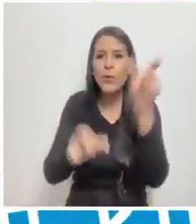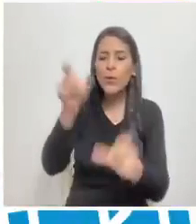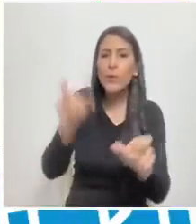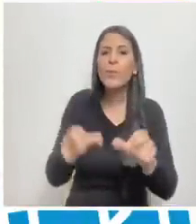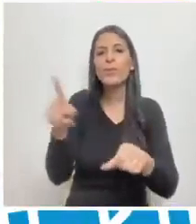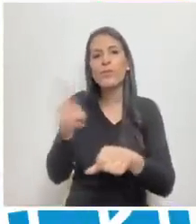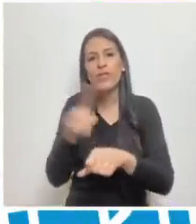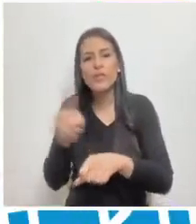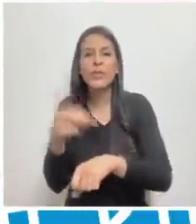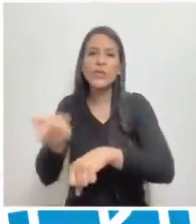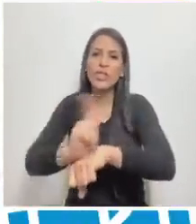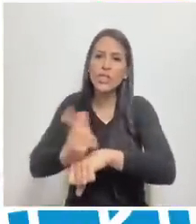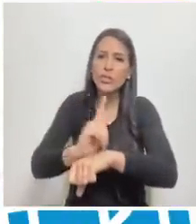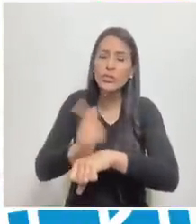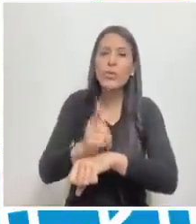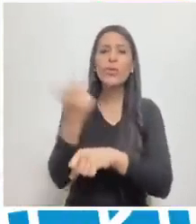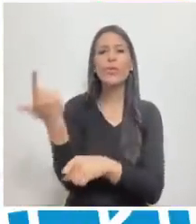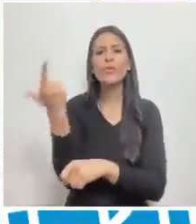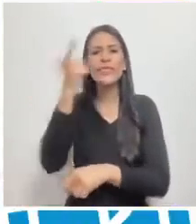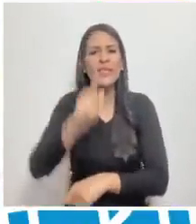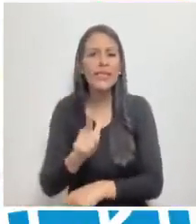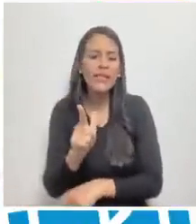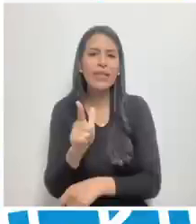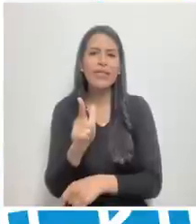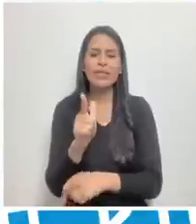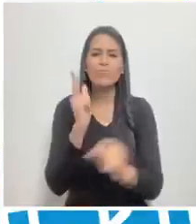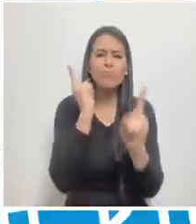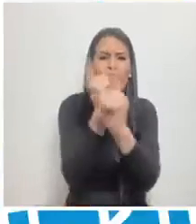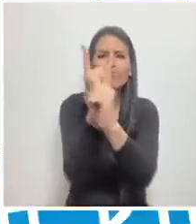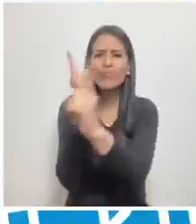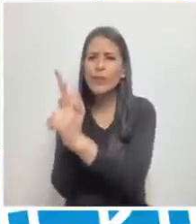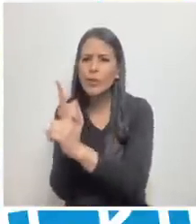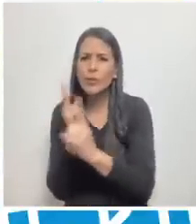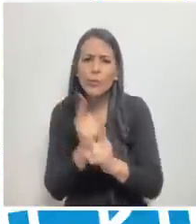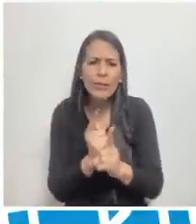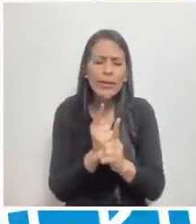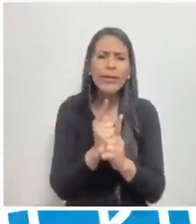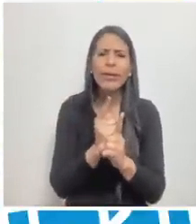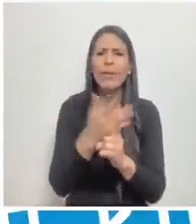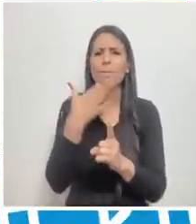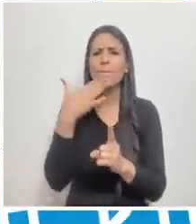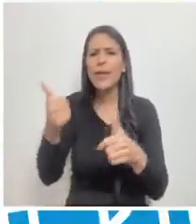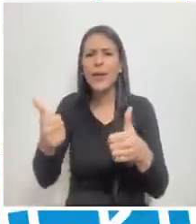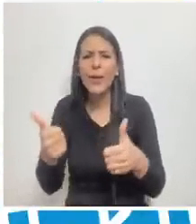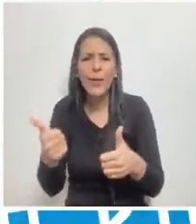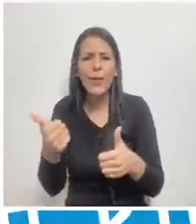melhor, de se ter um diagnóstico, né, do que foi possível ser